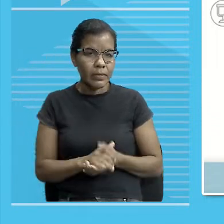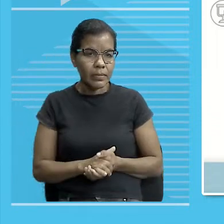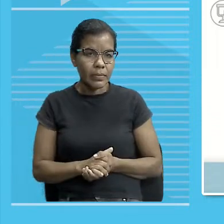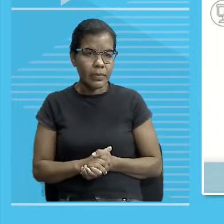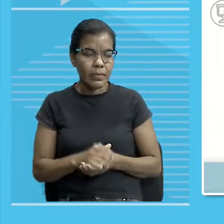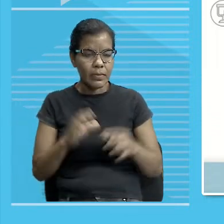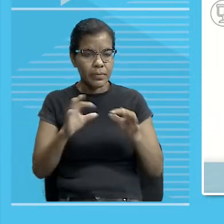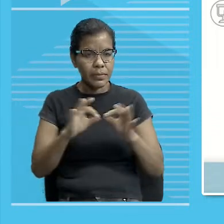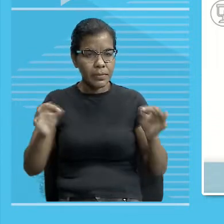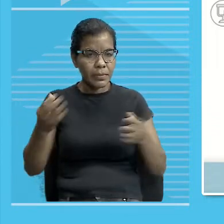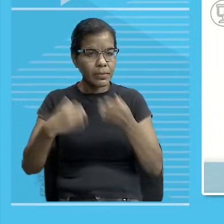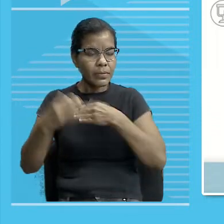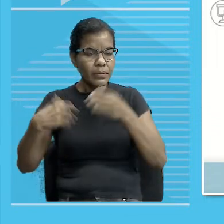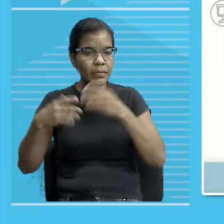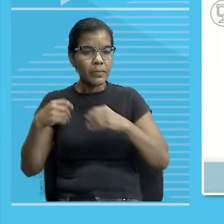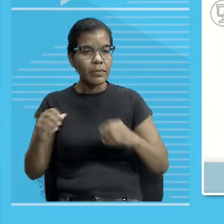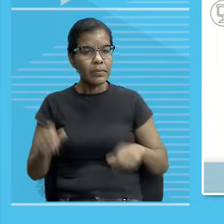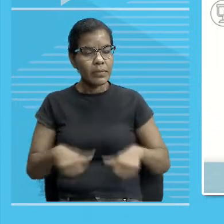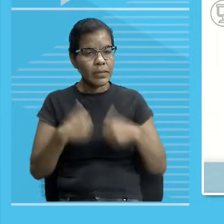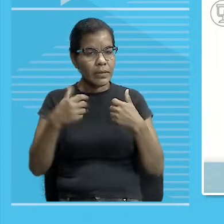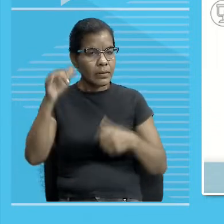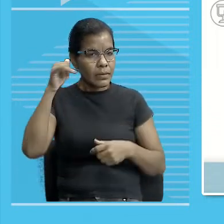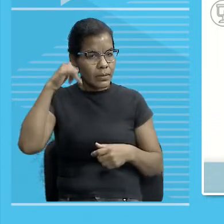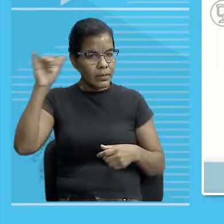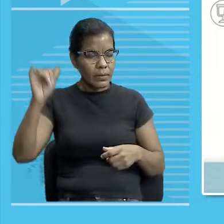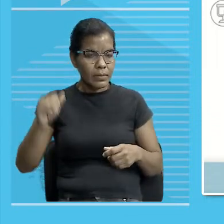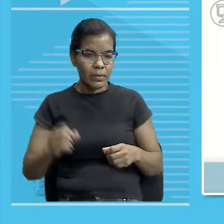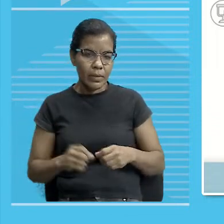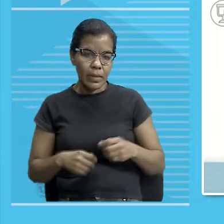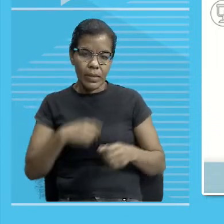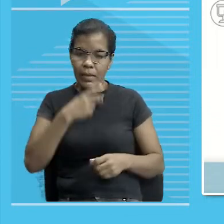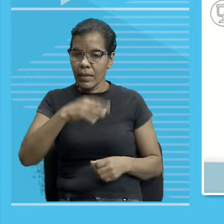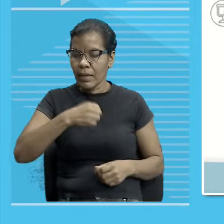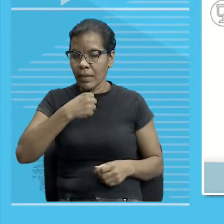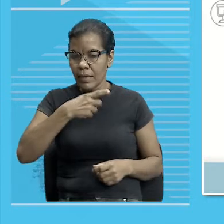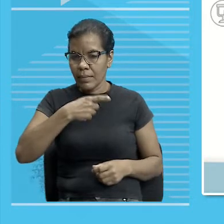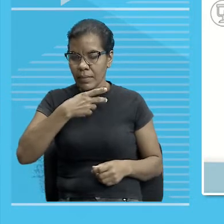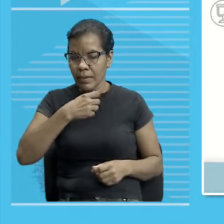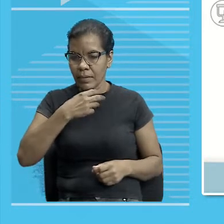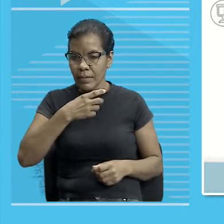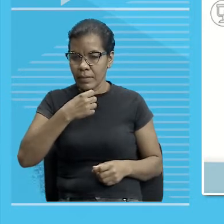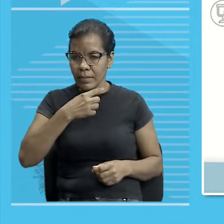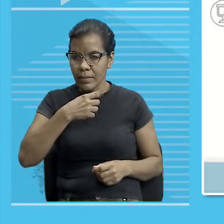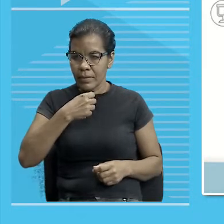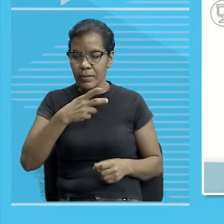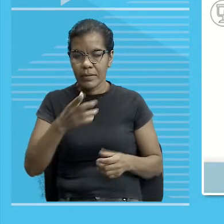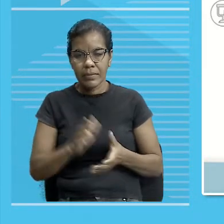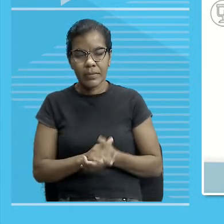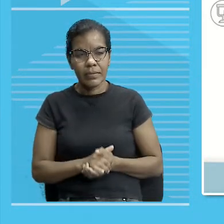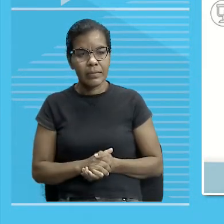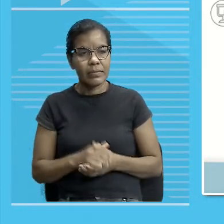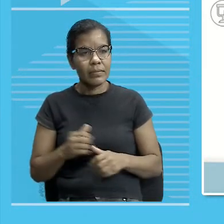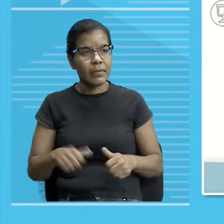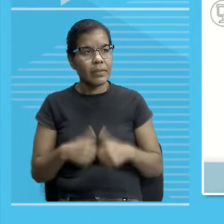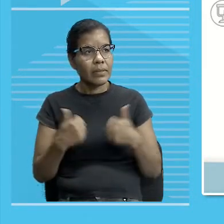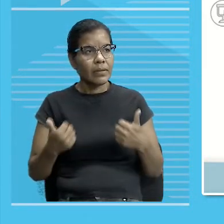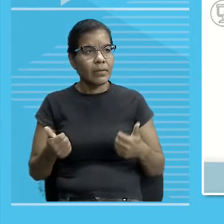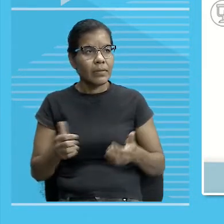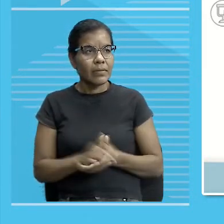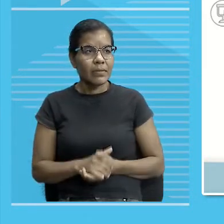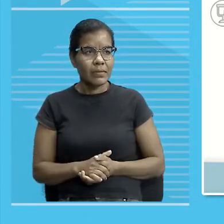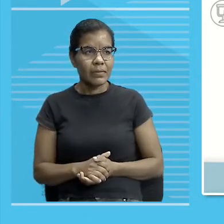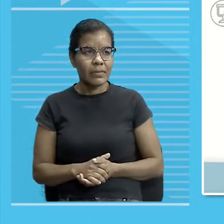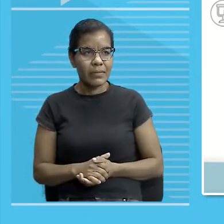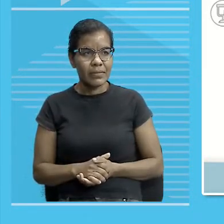Tem aquela frase antiga, melhor é prevenir do que remediar. Não é sempre isso? É melhor.